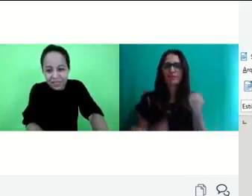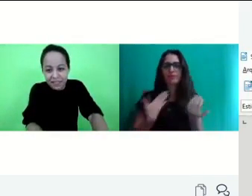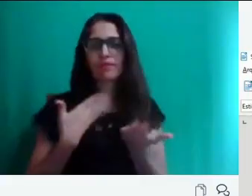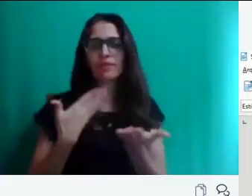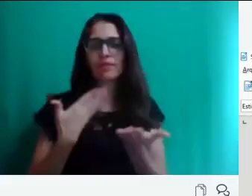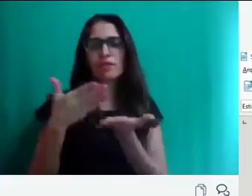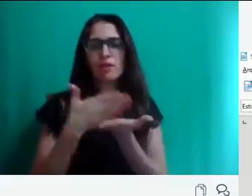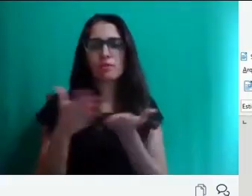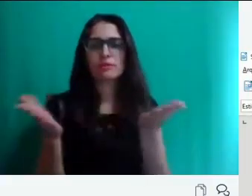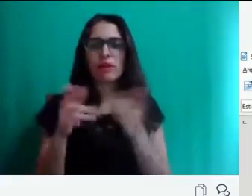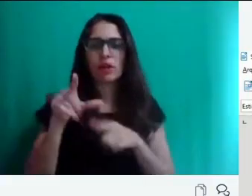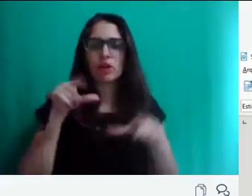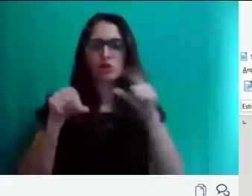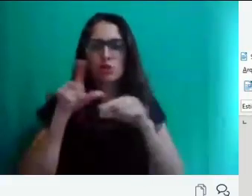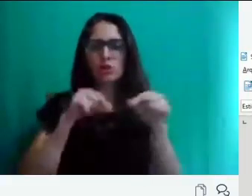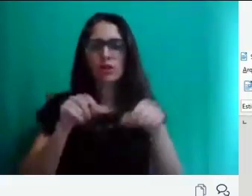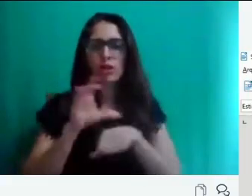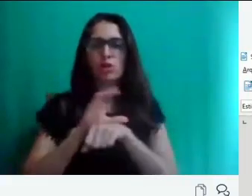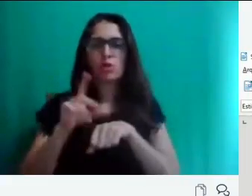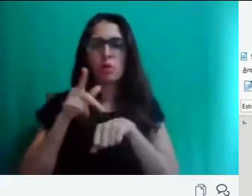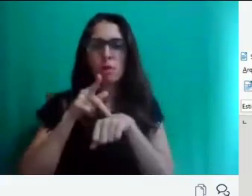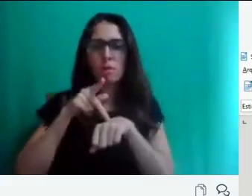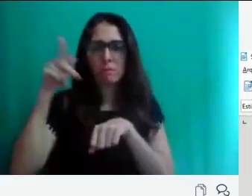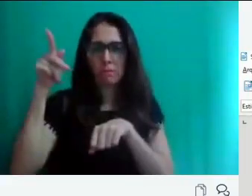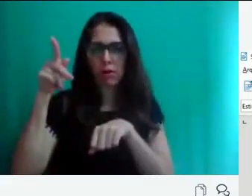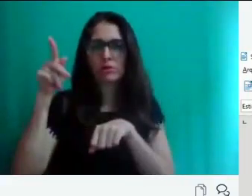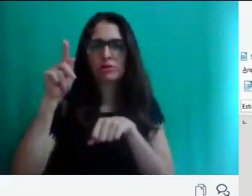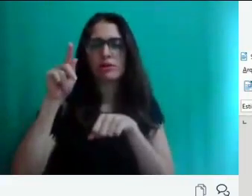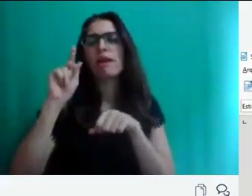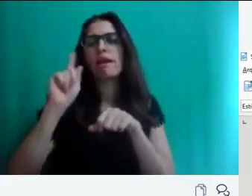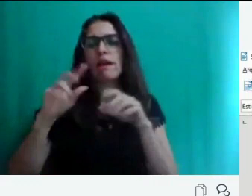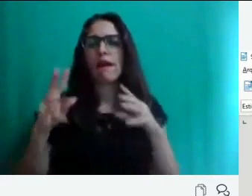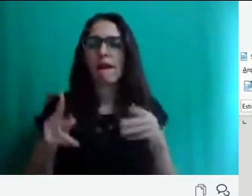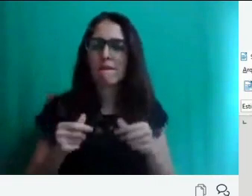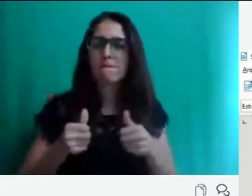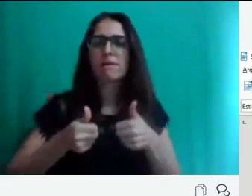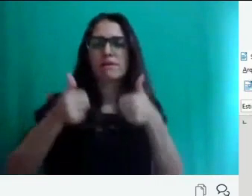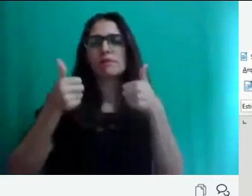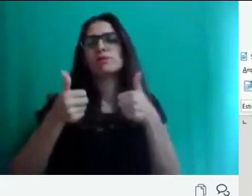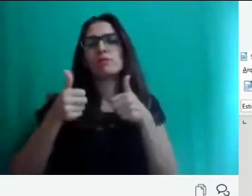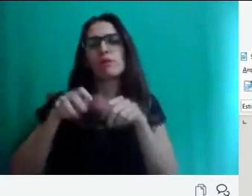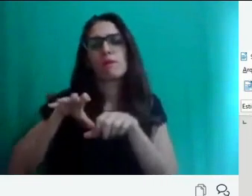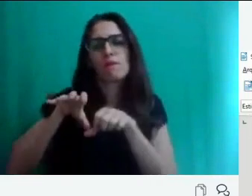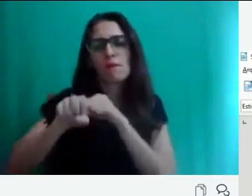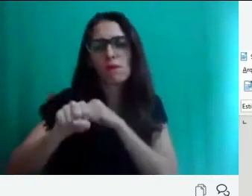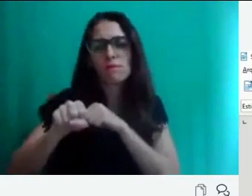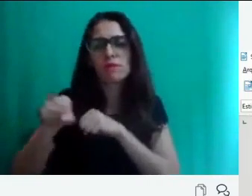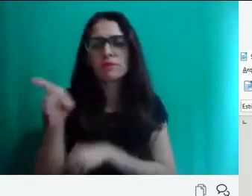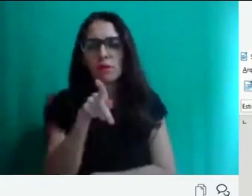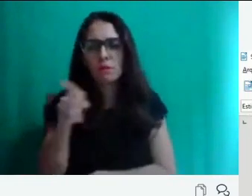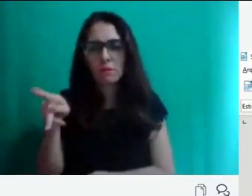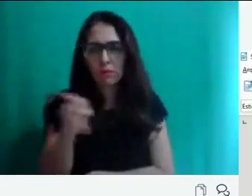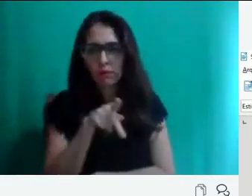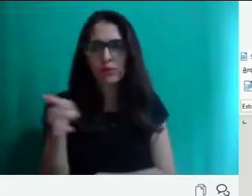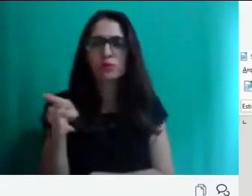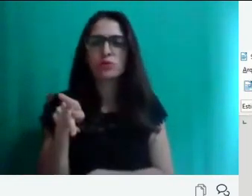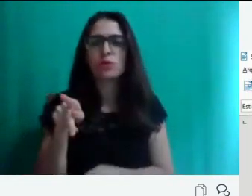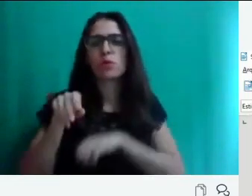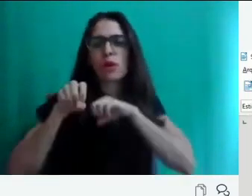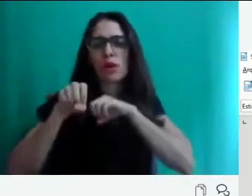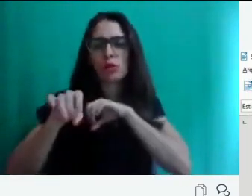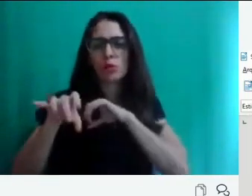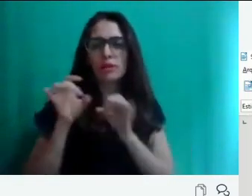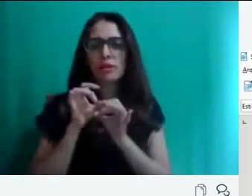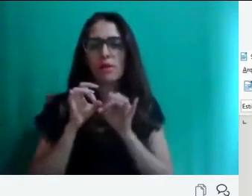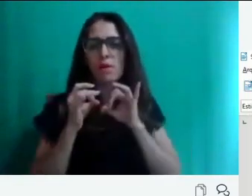Iniciaremos o sorteio do curso de pós-graduação em aperfeiçoamento em formação docente para educação à